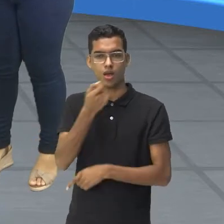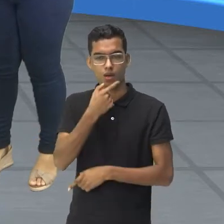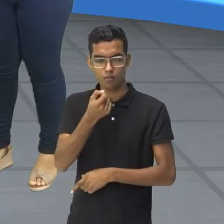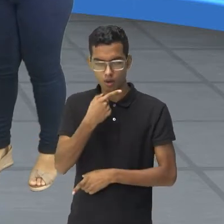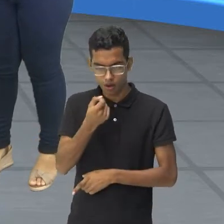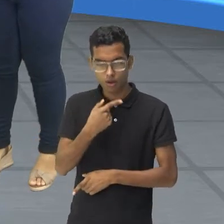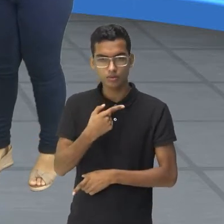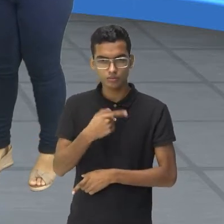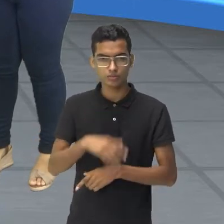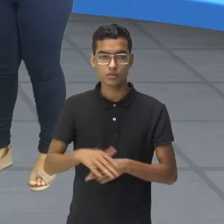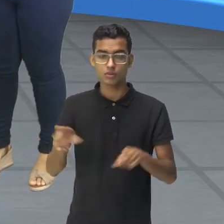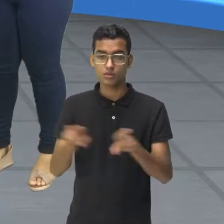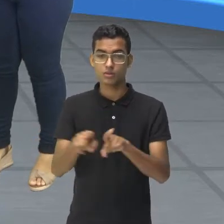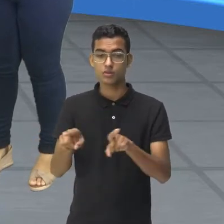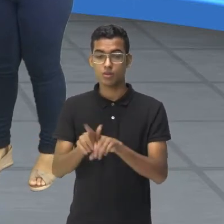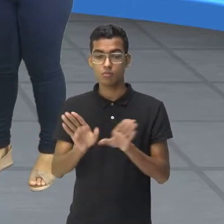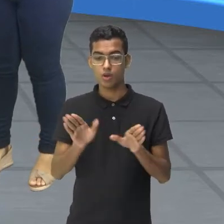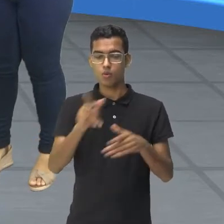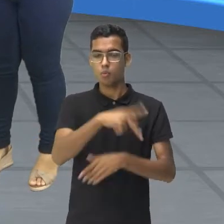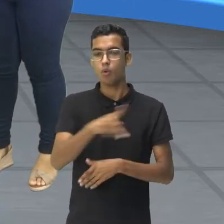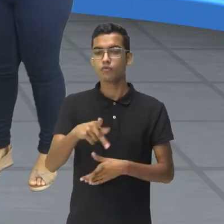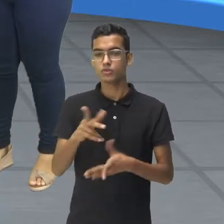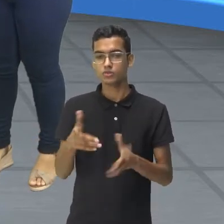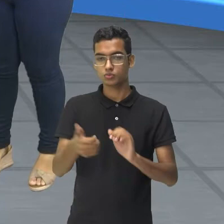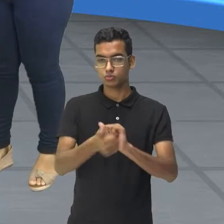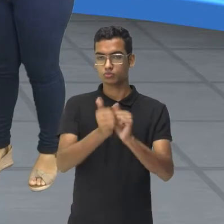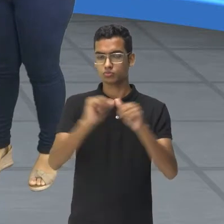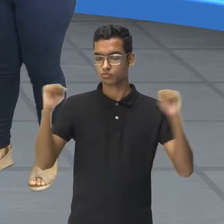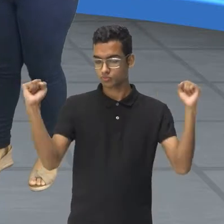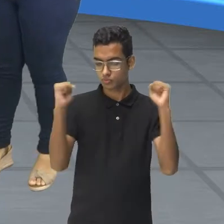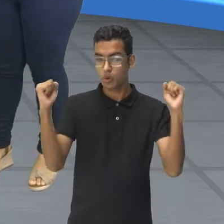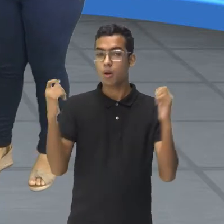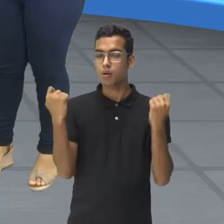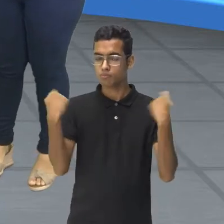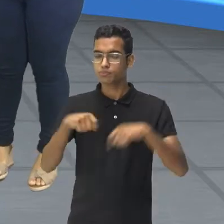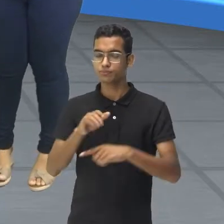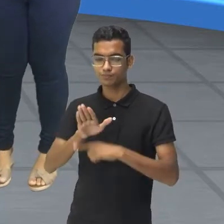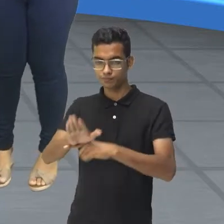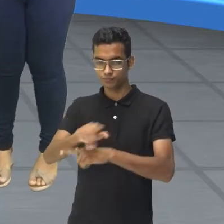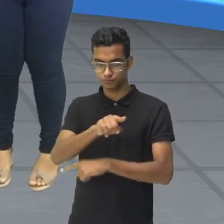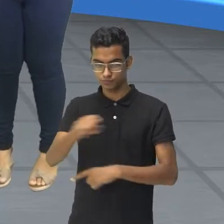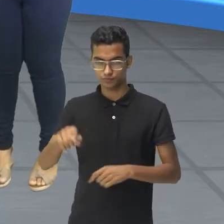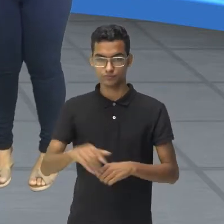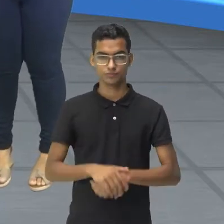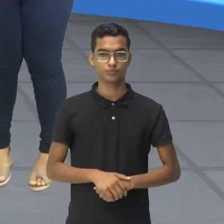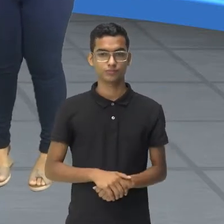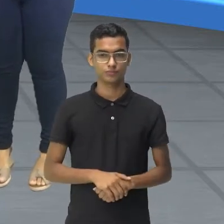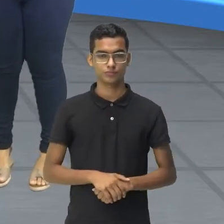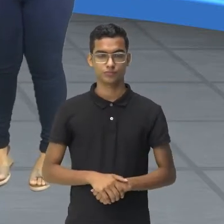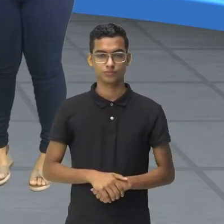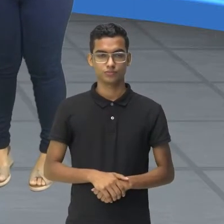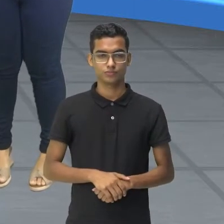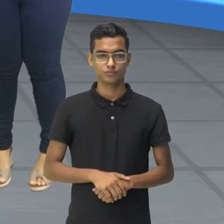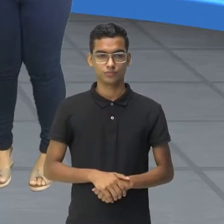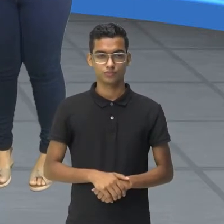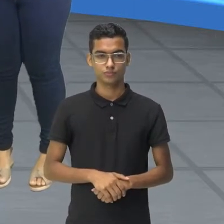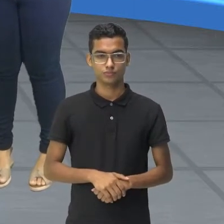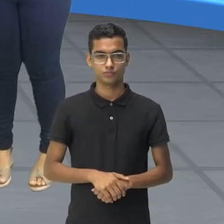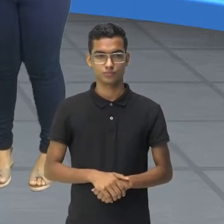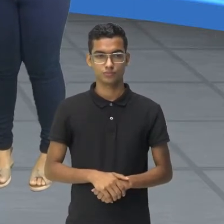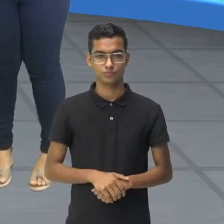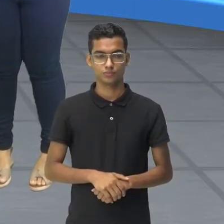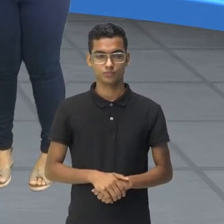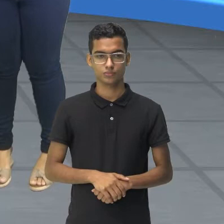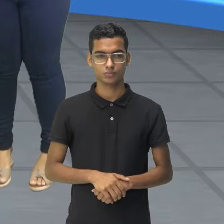o professor de educação física pode ajudar, tá bom? As atividades físicas podem ajudar. Vamos prosseguir. O que mais nós temos